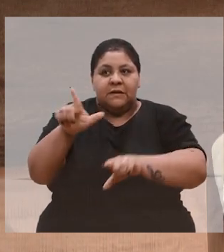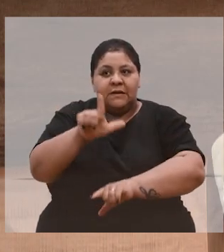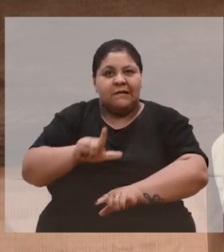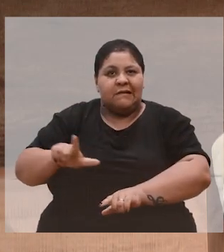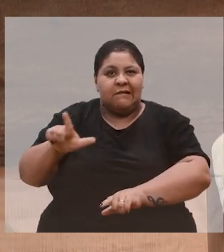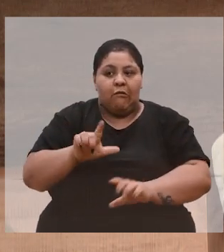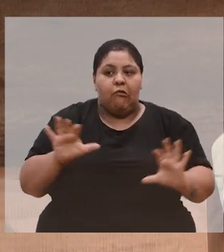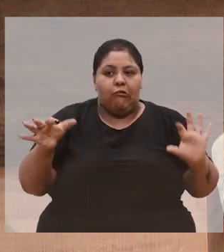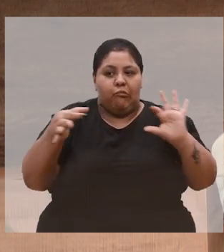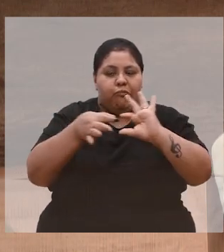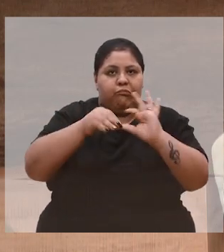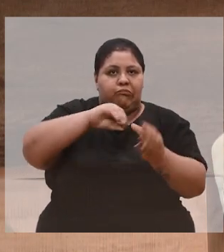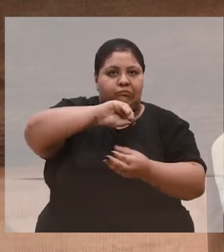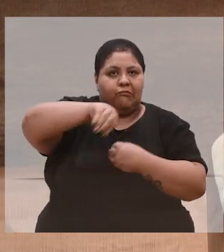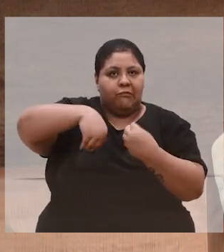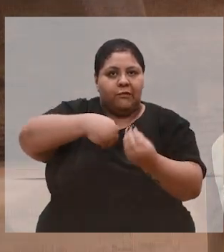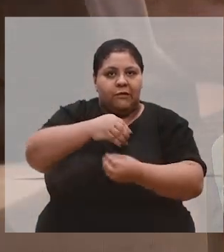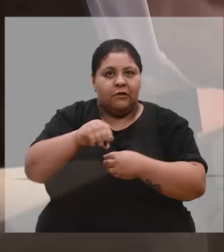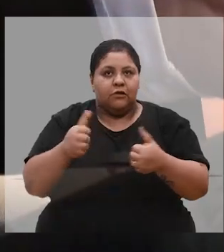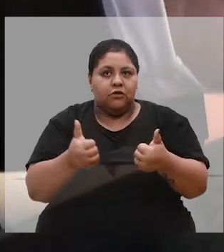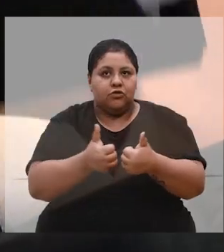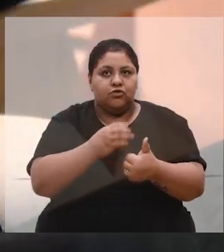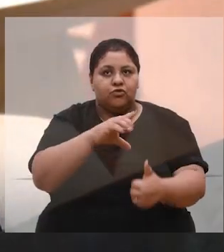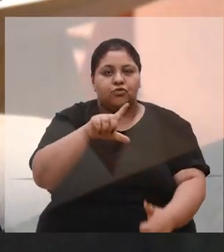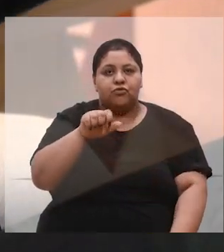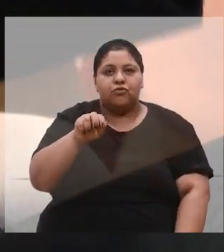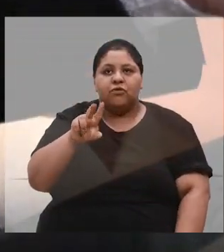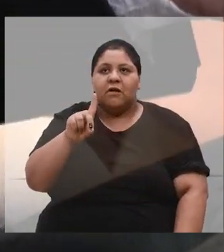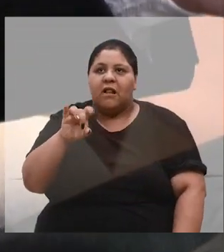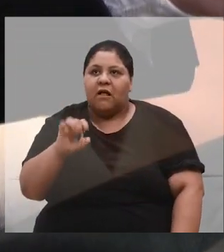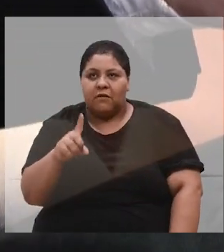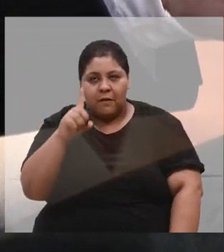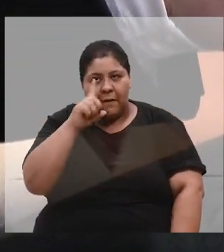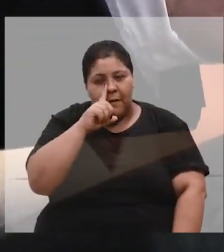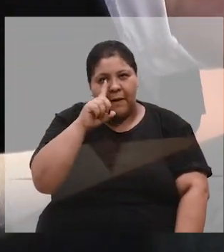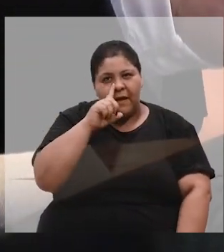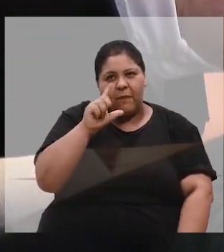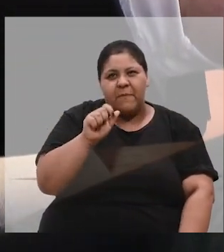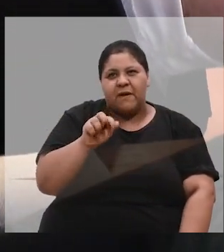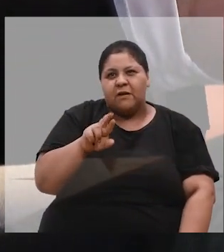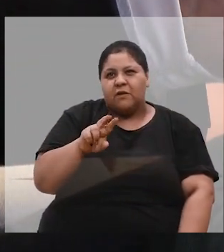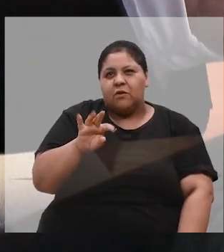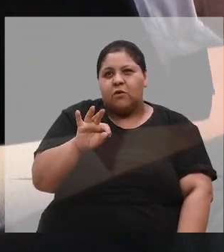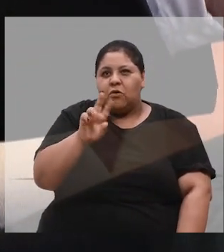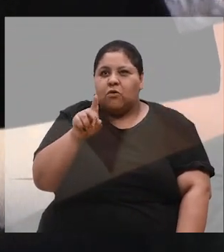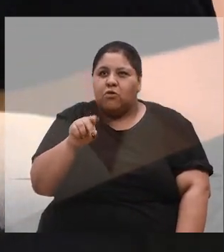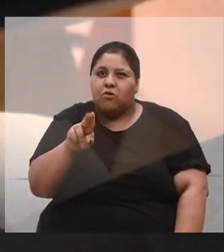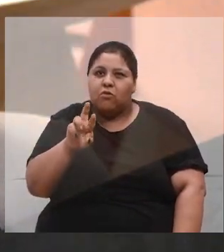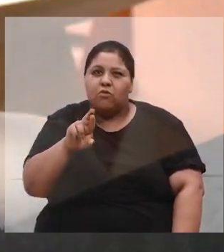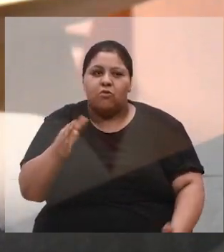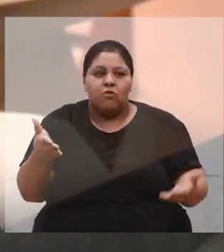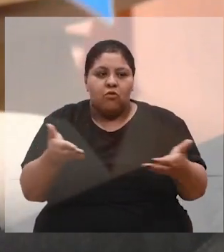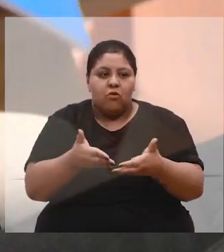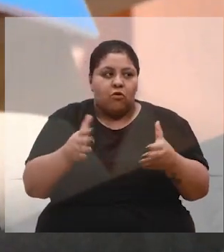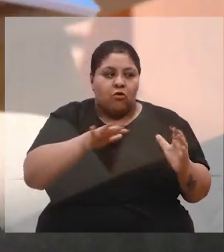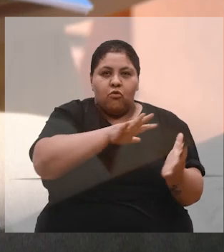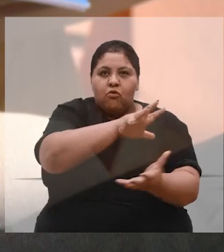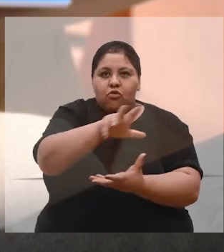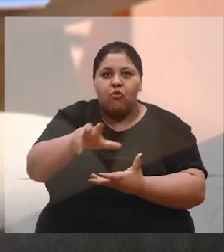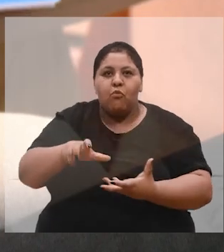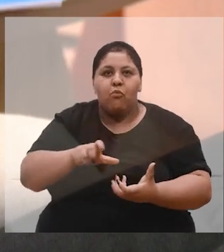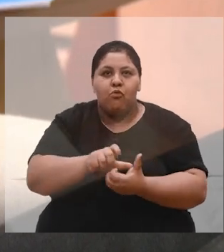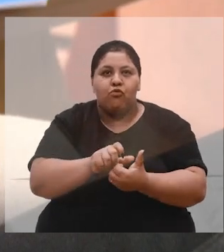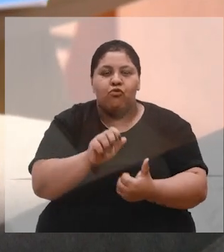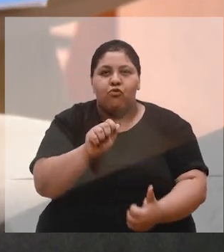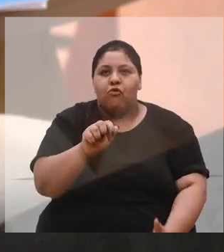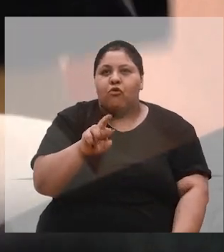fazendo essa mescla com a Cláudia Daniela, que é mãe do Arthur. E aqui nós vamos tratar especificamente do mundo do